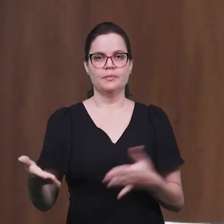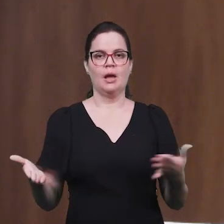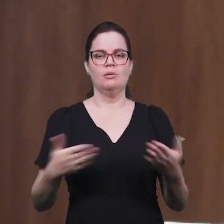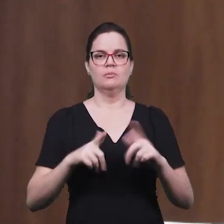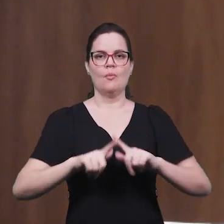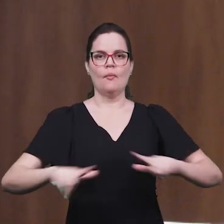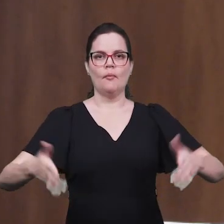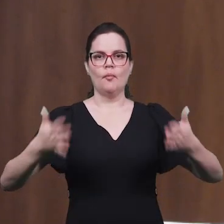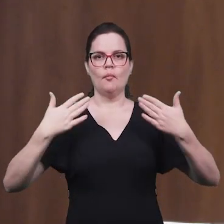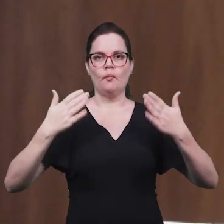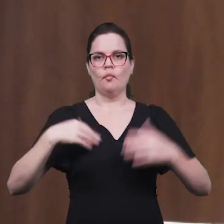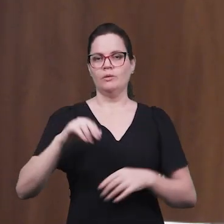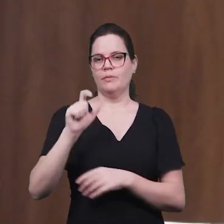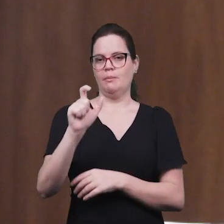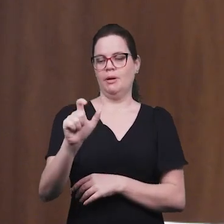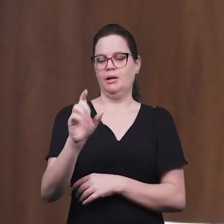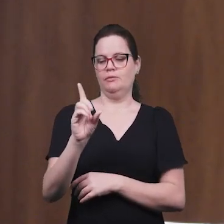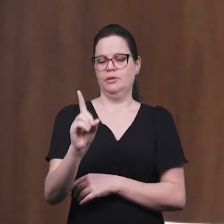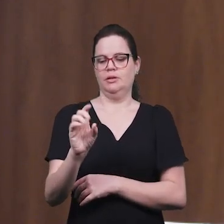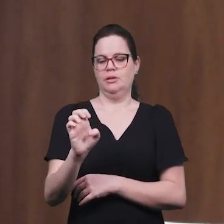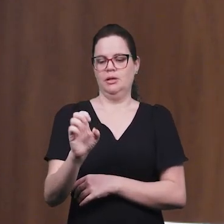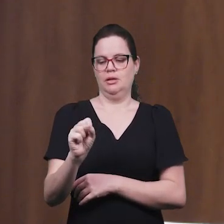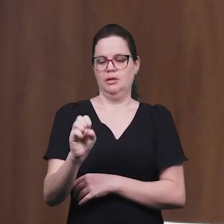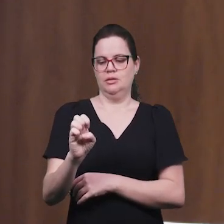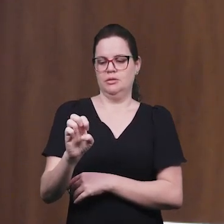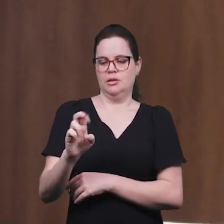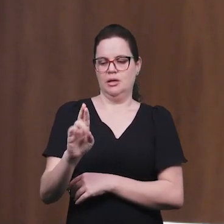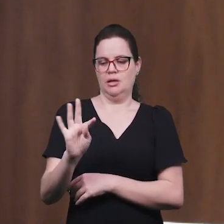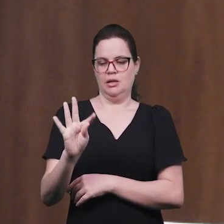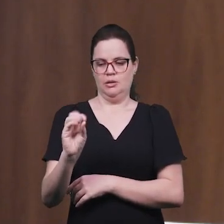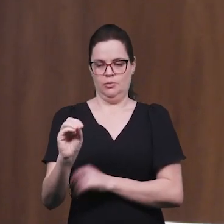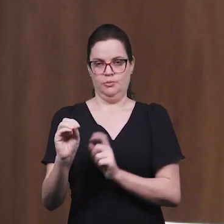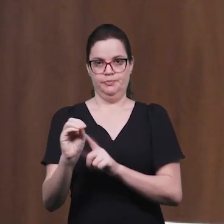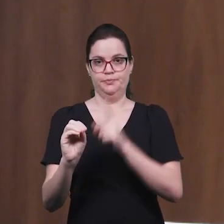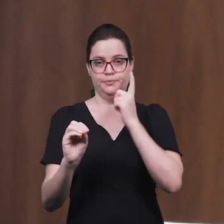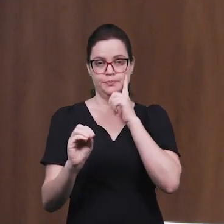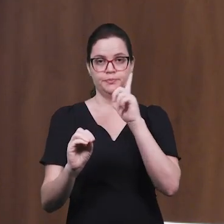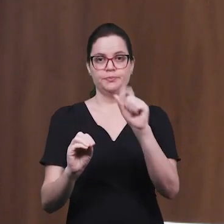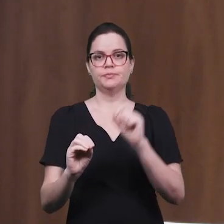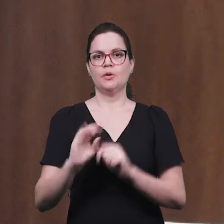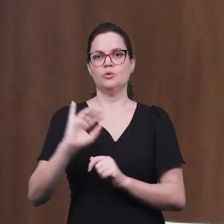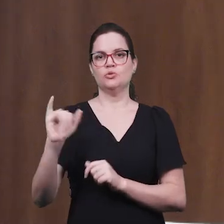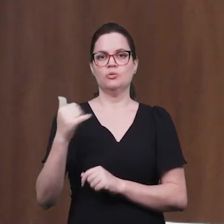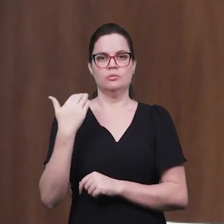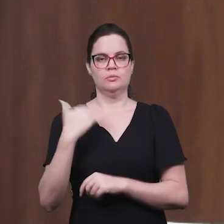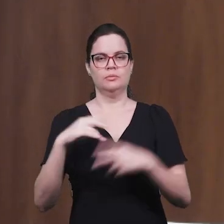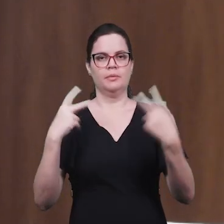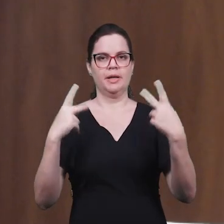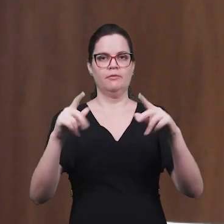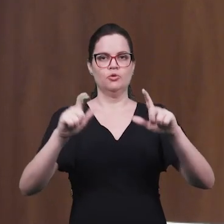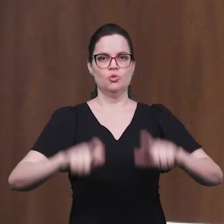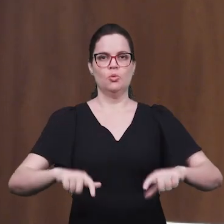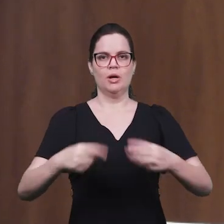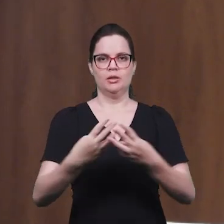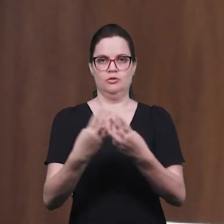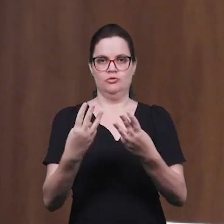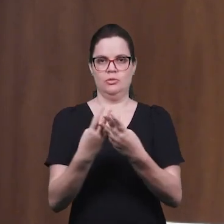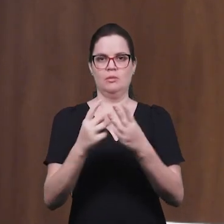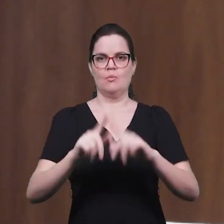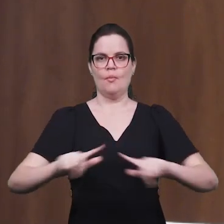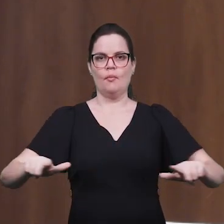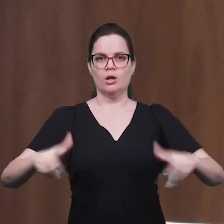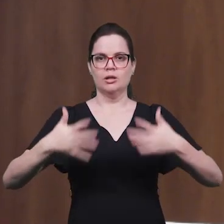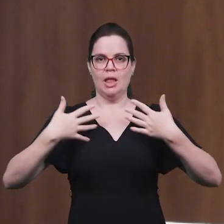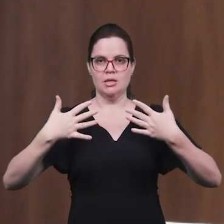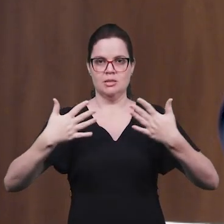lemos a palavra deserto, nós vamos ver dois entendimentos. João pregava no deserto, chamado deserto